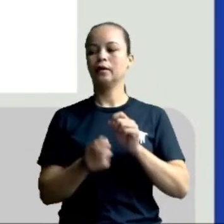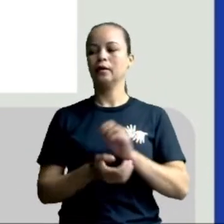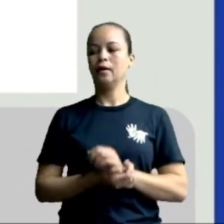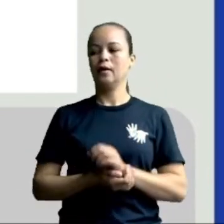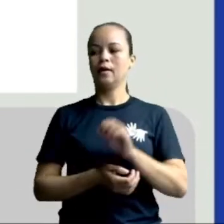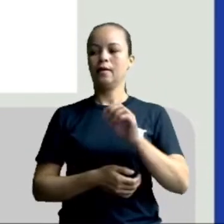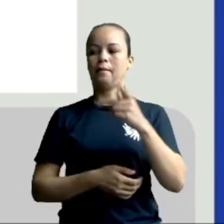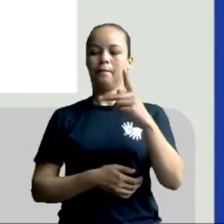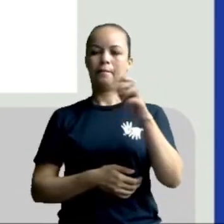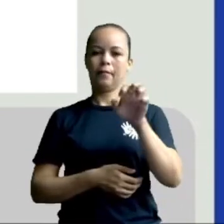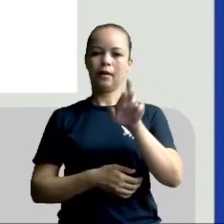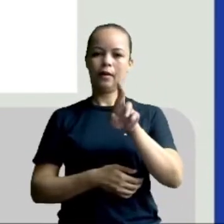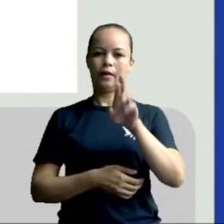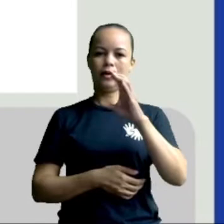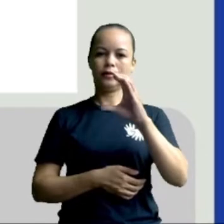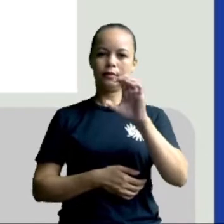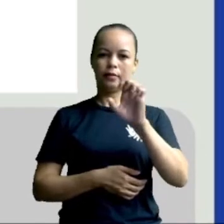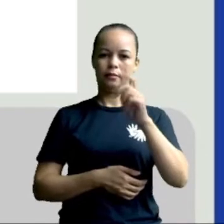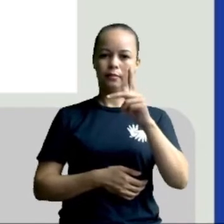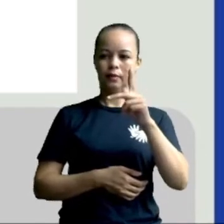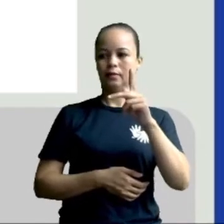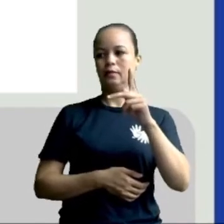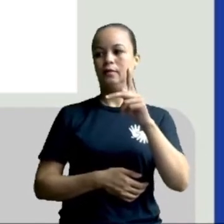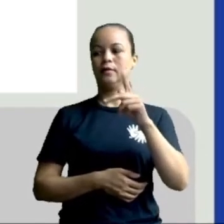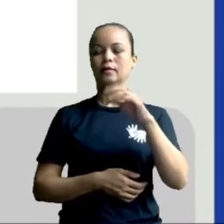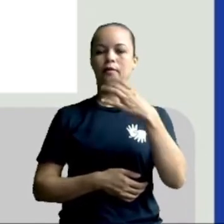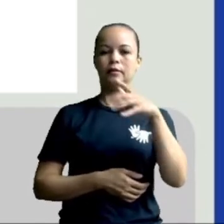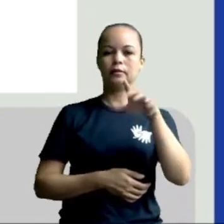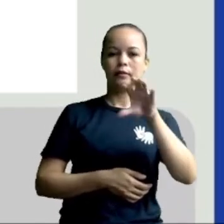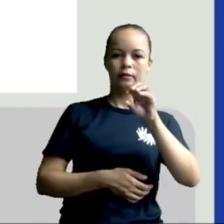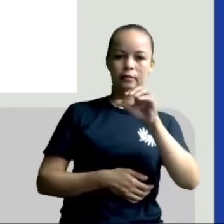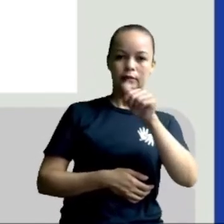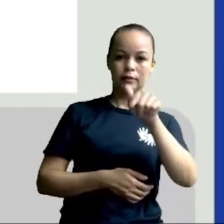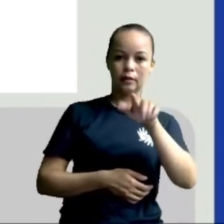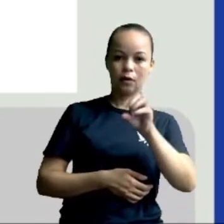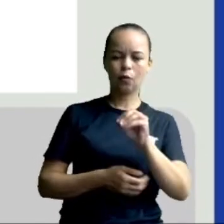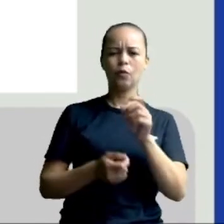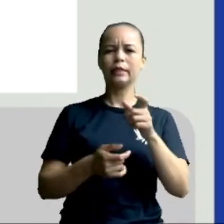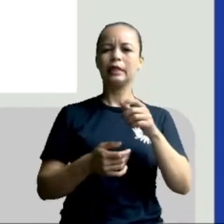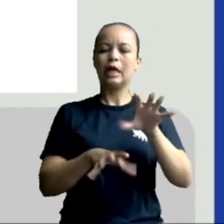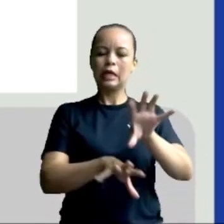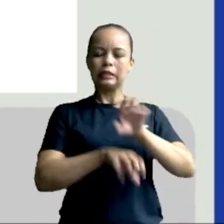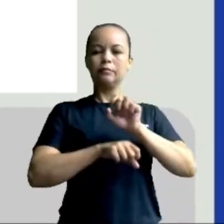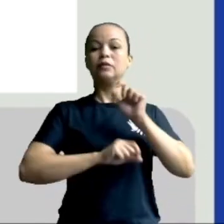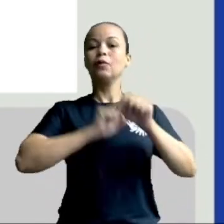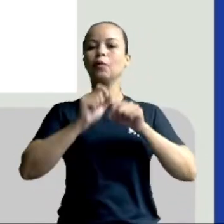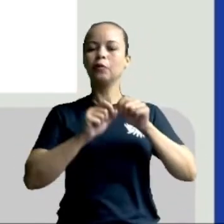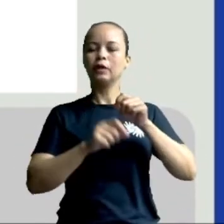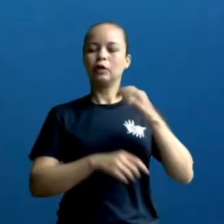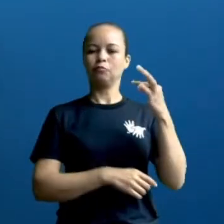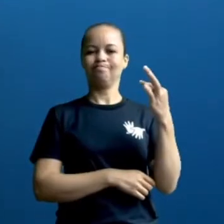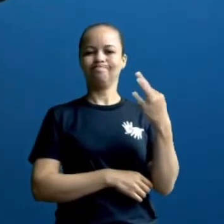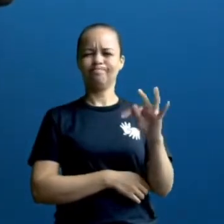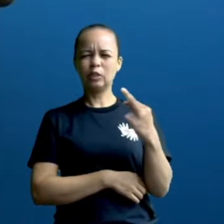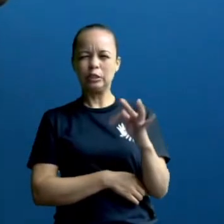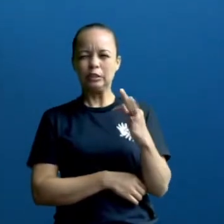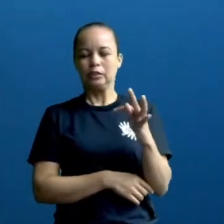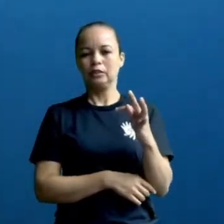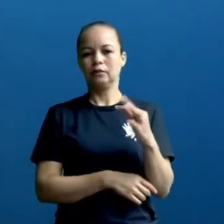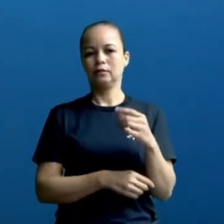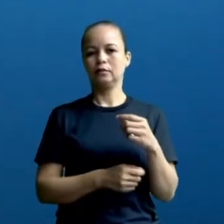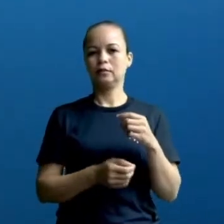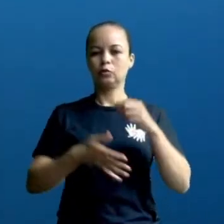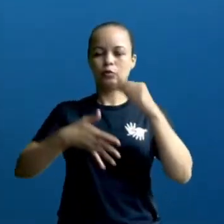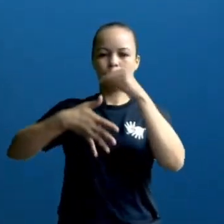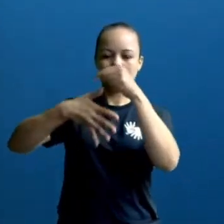a chamada percepção. O impulso é integrado e recebido como dor. Volta aqui comigo. Então, todas